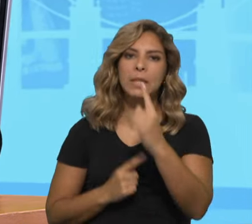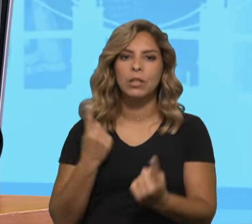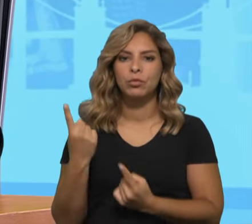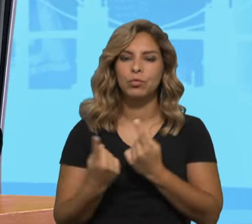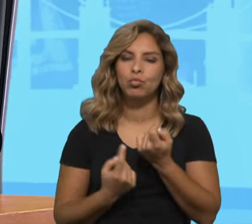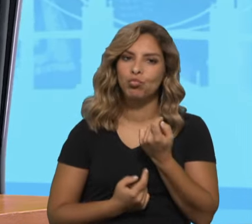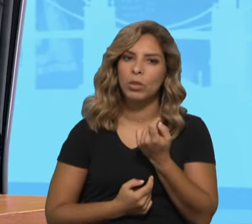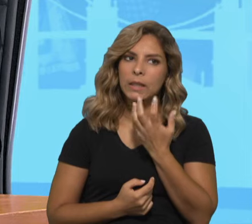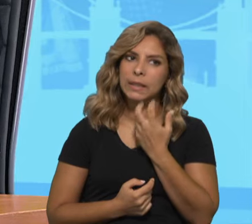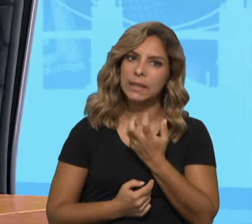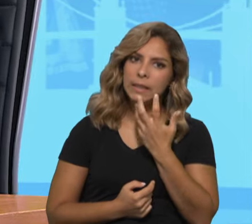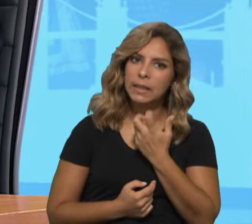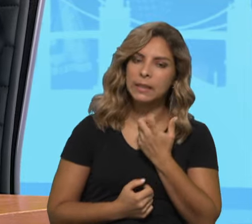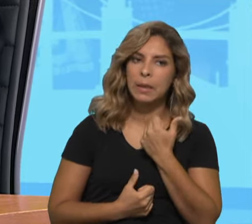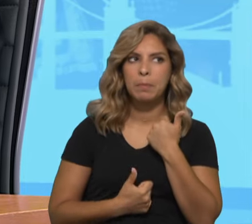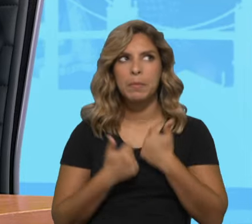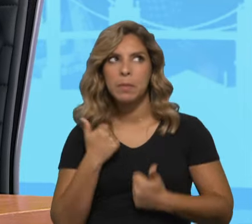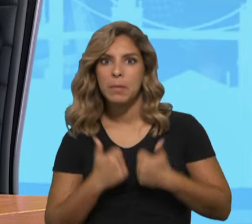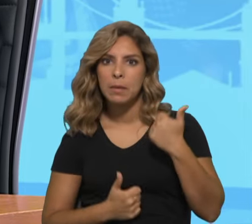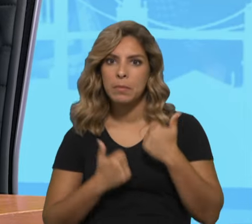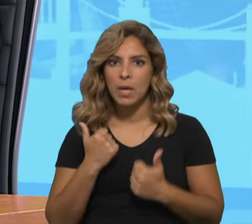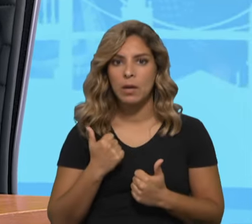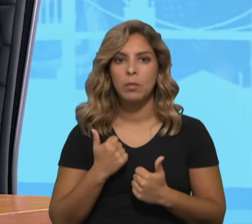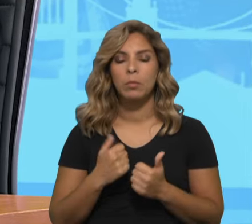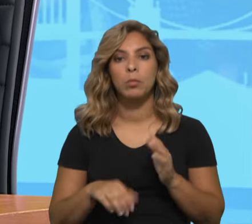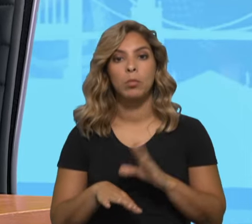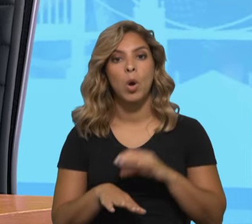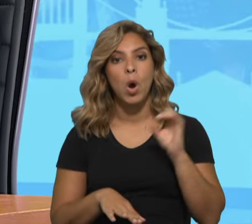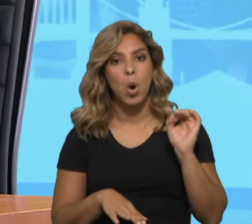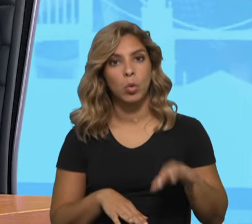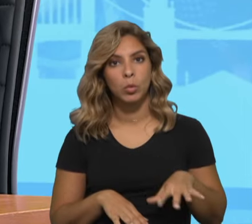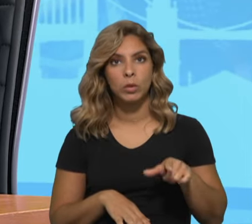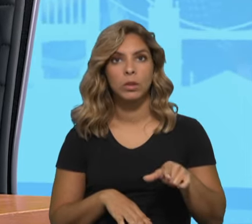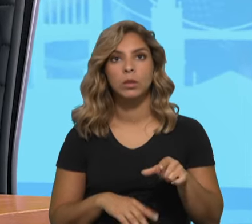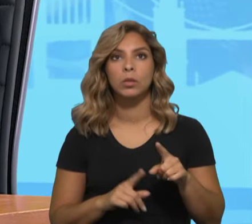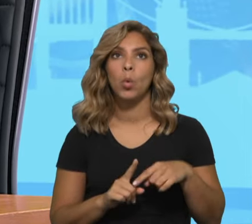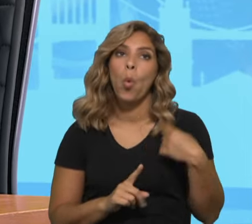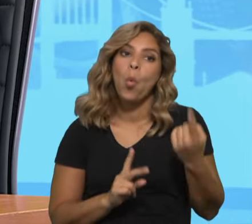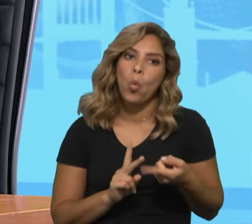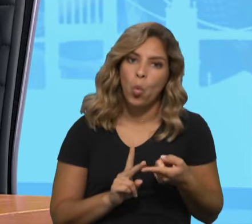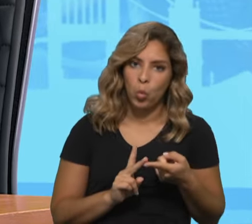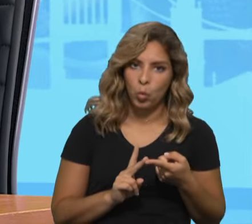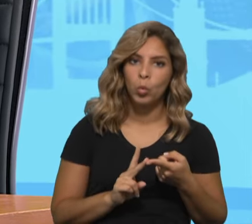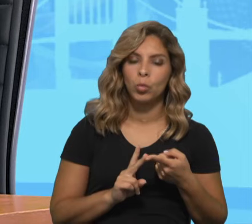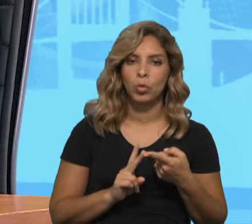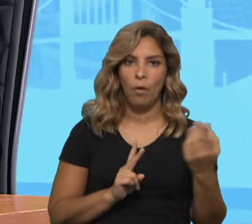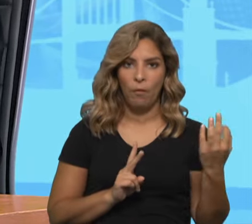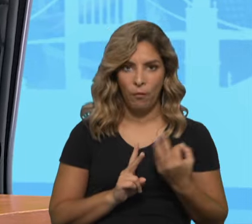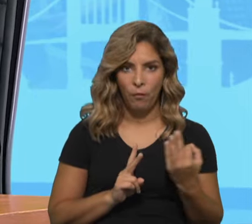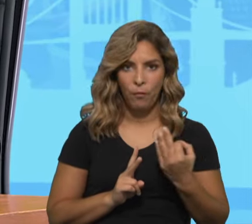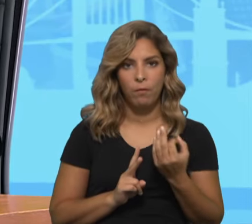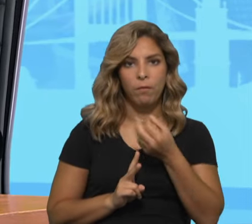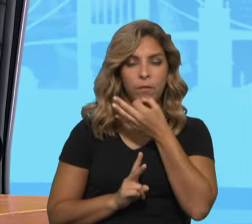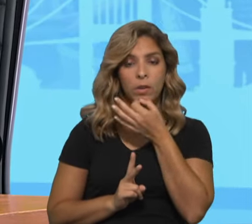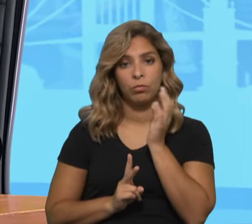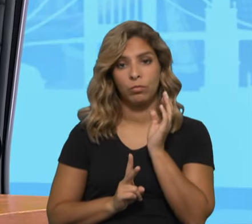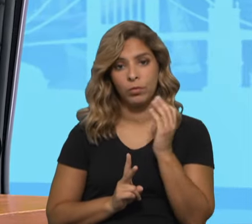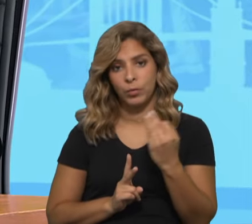concorrência, sobretudo quando falamos de outras comunidades cristãs.